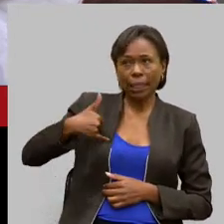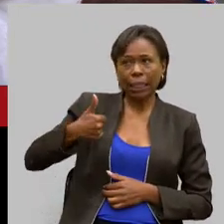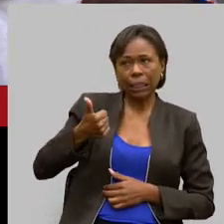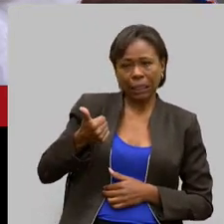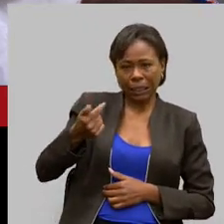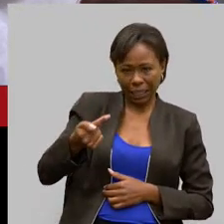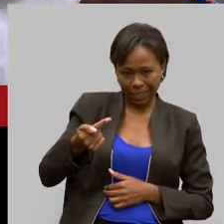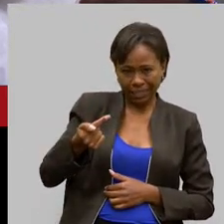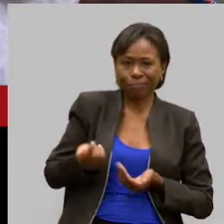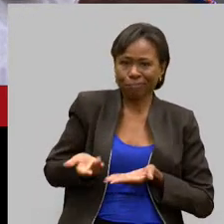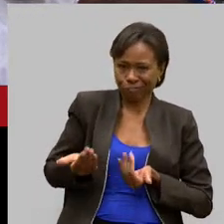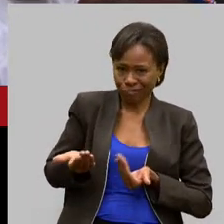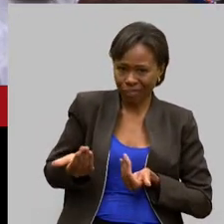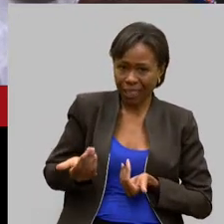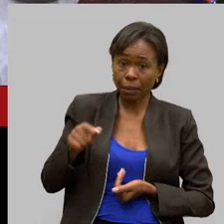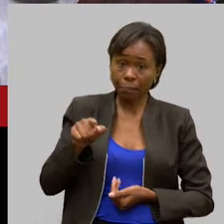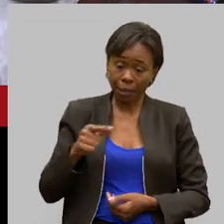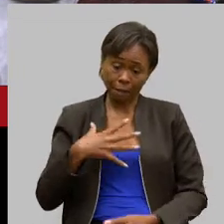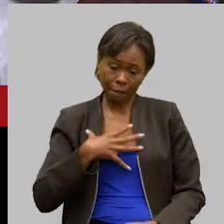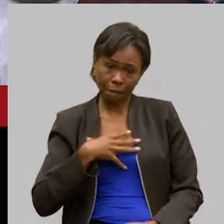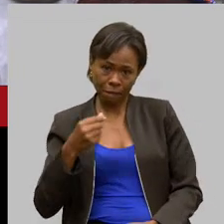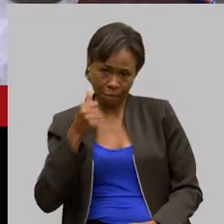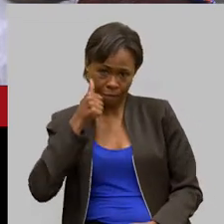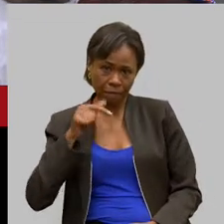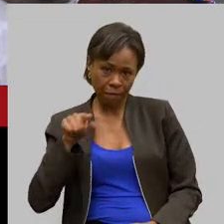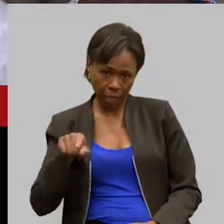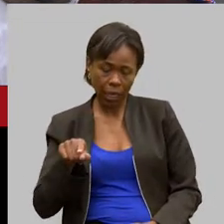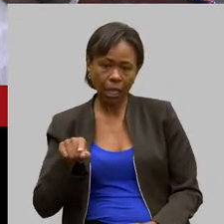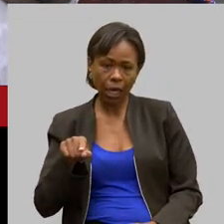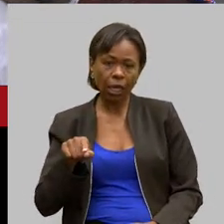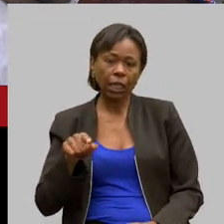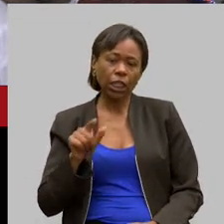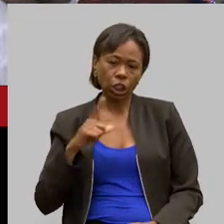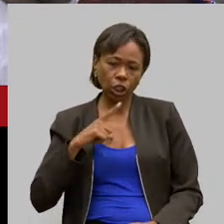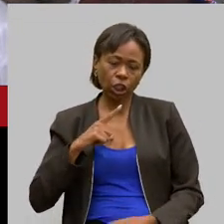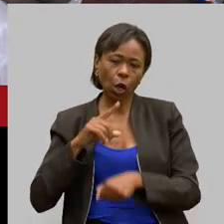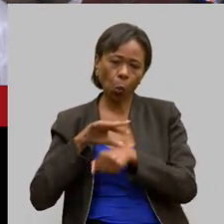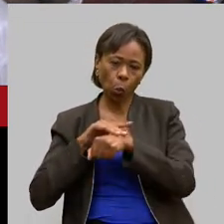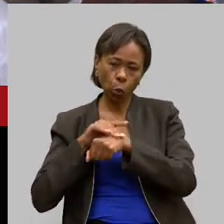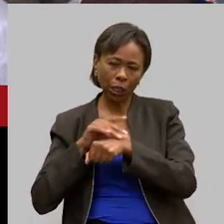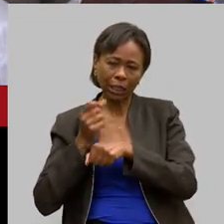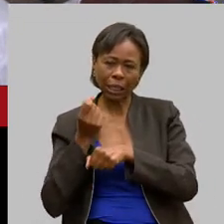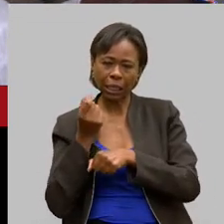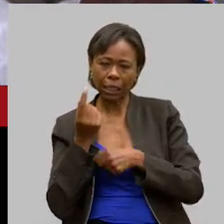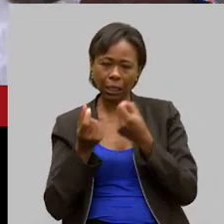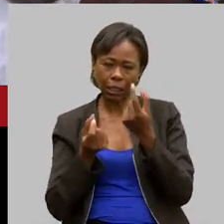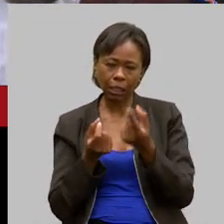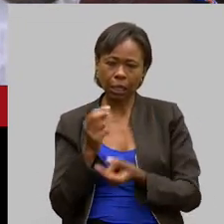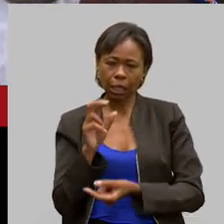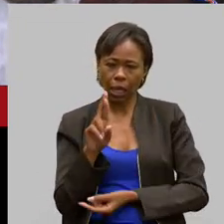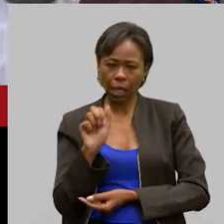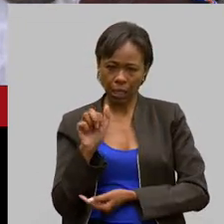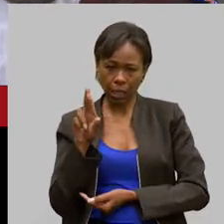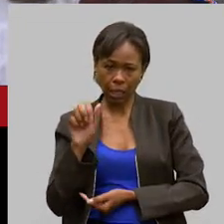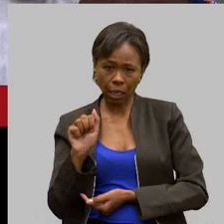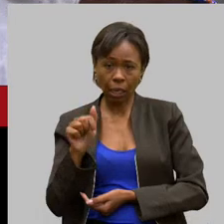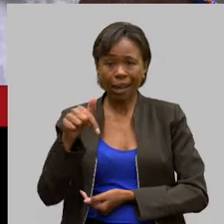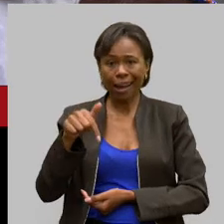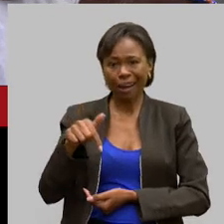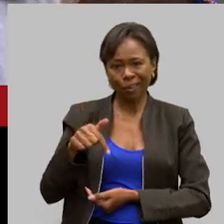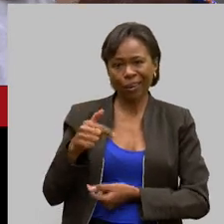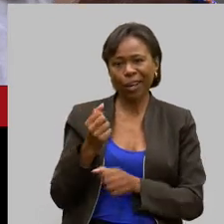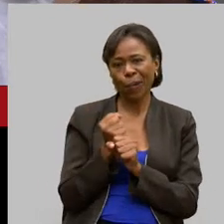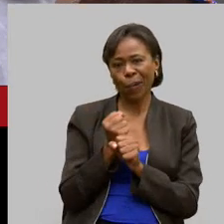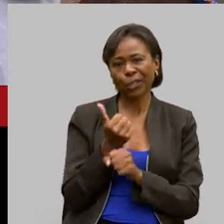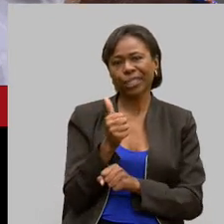anos tive a minha filha que tinha uma síndrome muito rara e esse ano completa 11 anos que eu a perdi